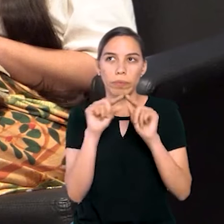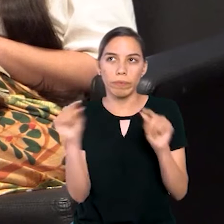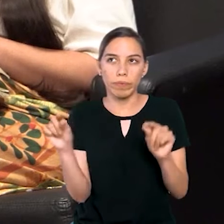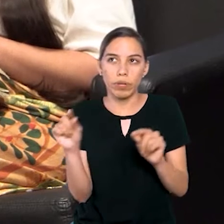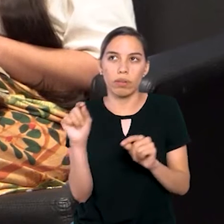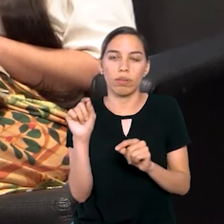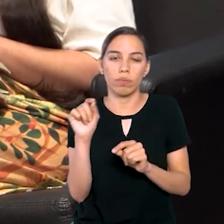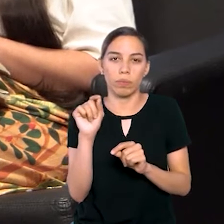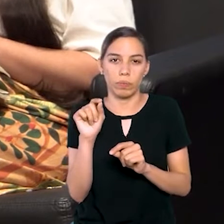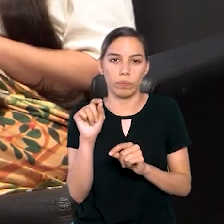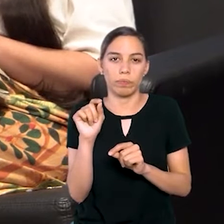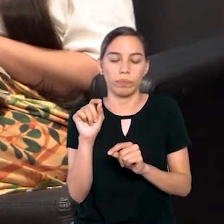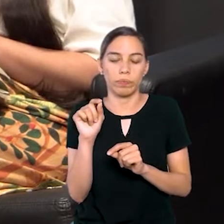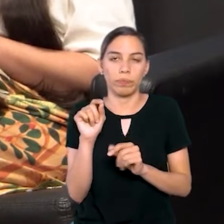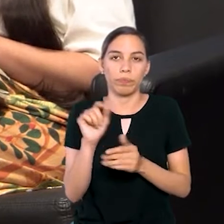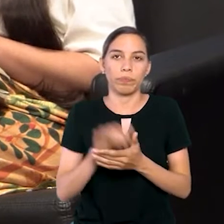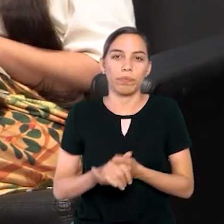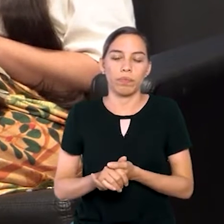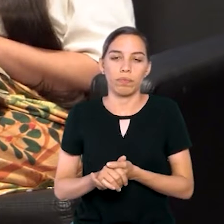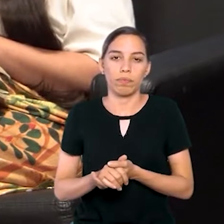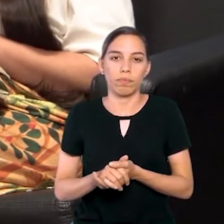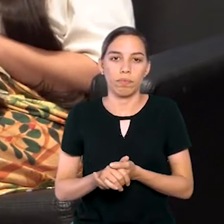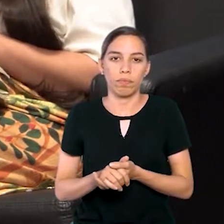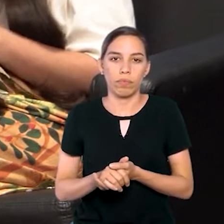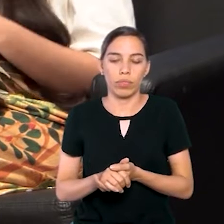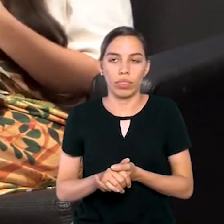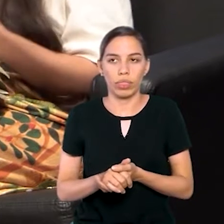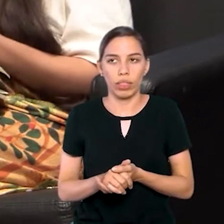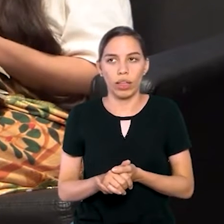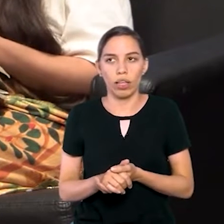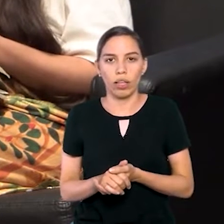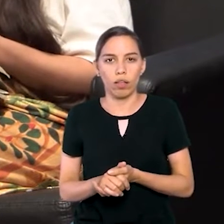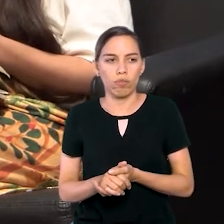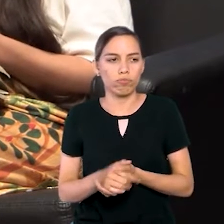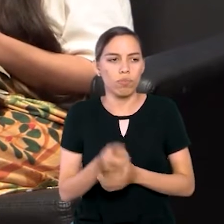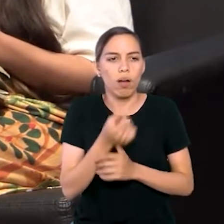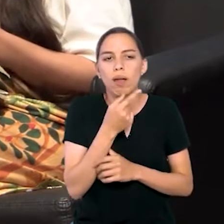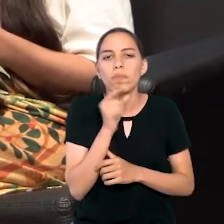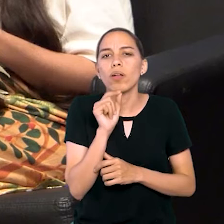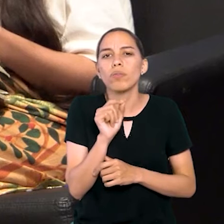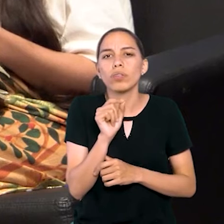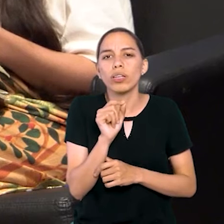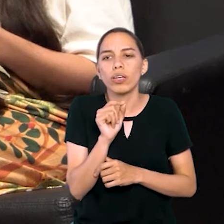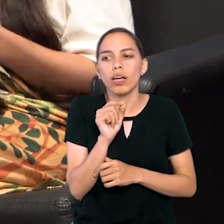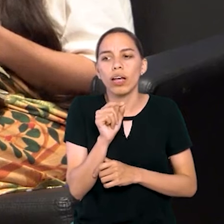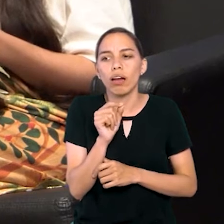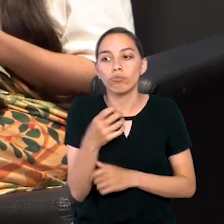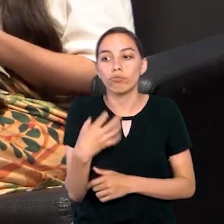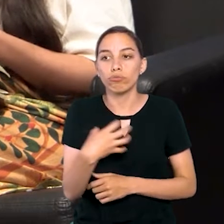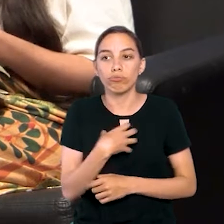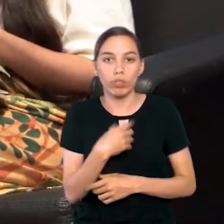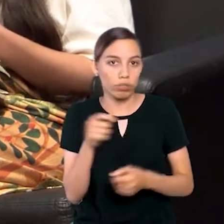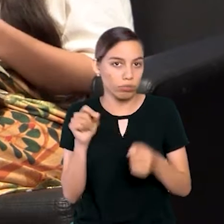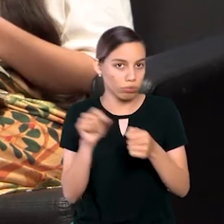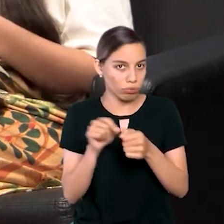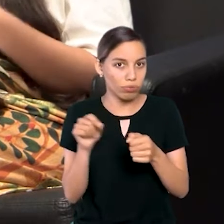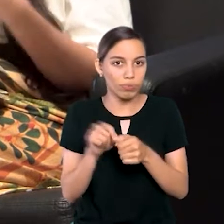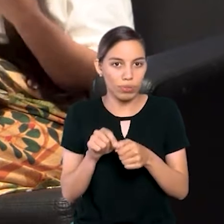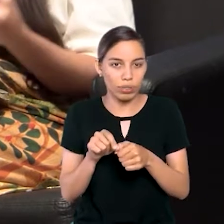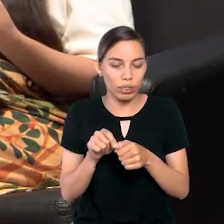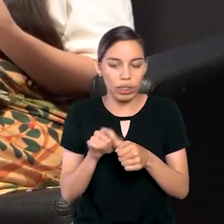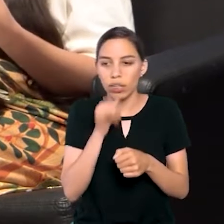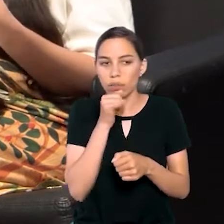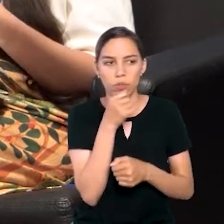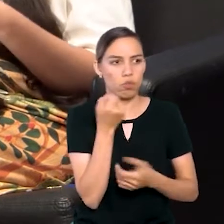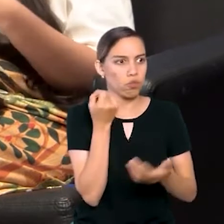um Guarani, que ele diz que o remédio está no jeito de fazer. Então, não adianta querer comprar tudo e